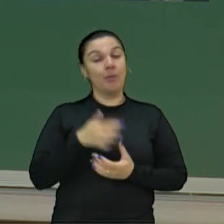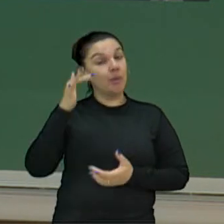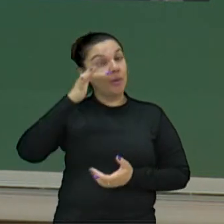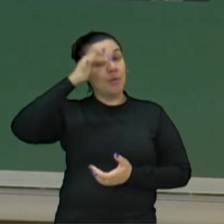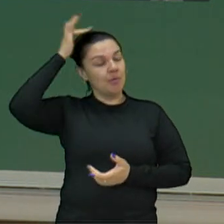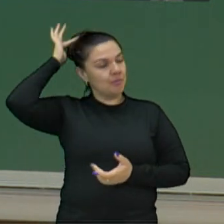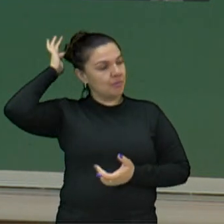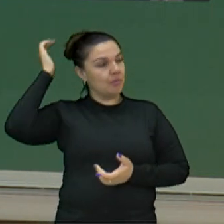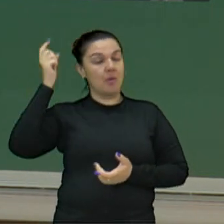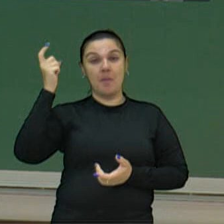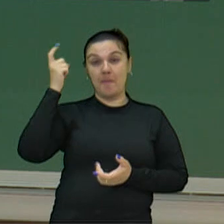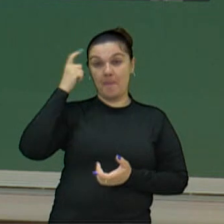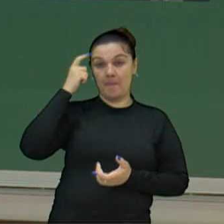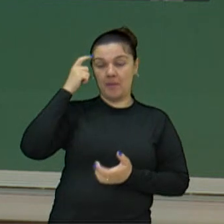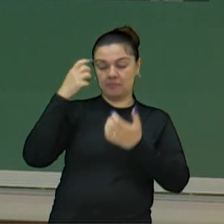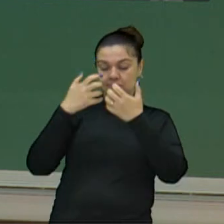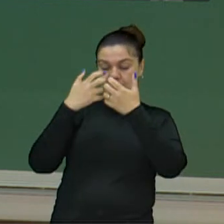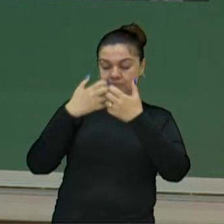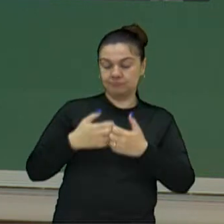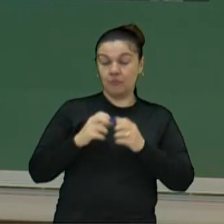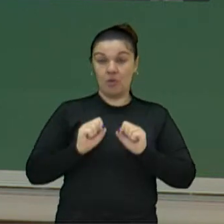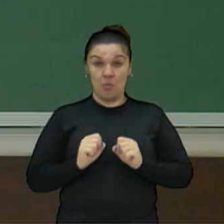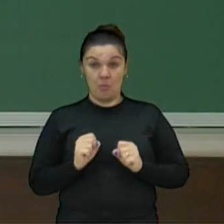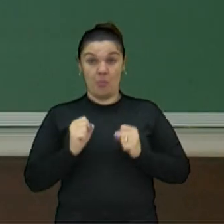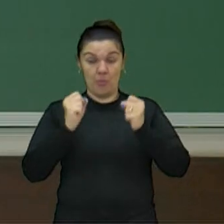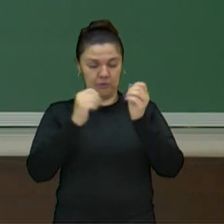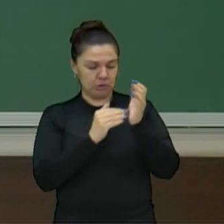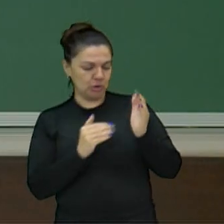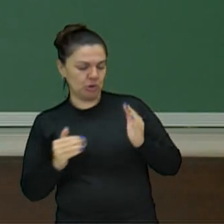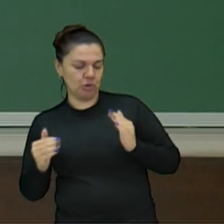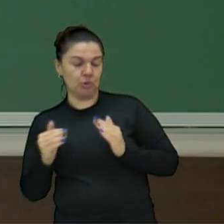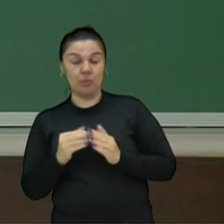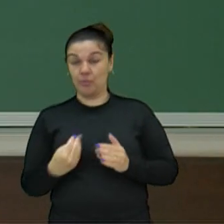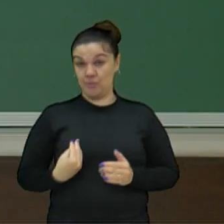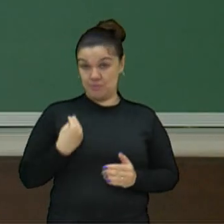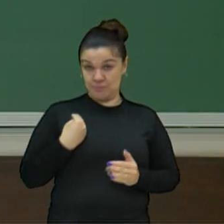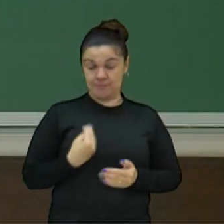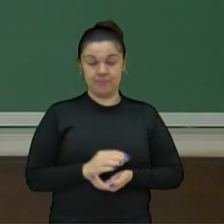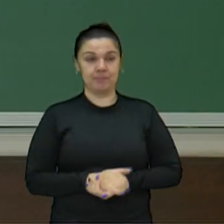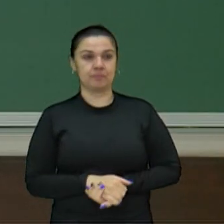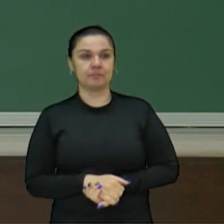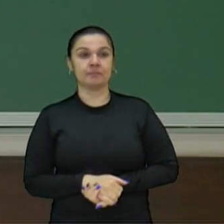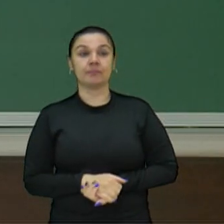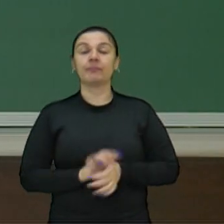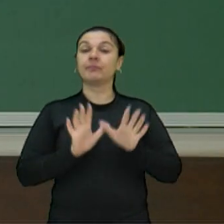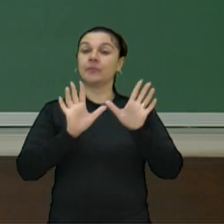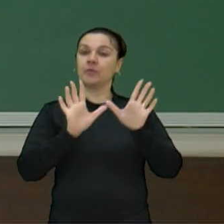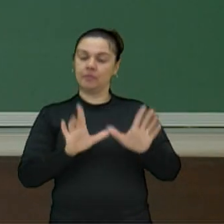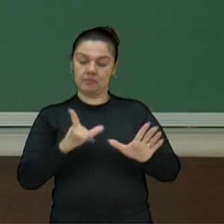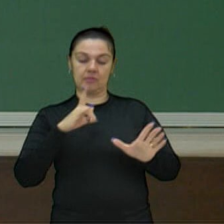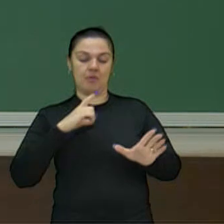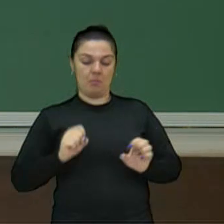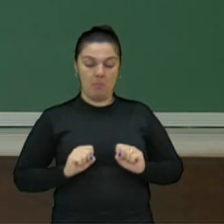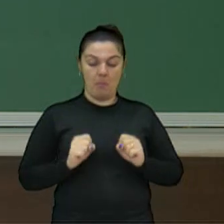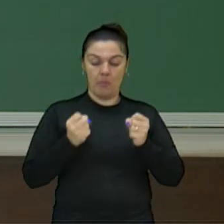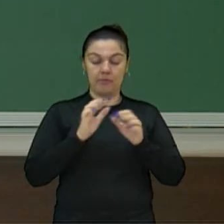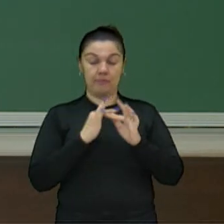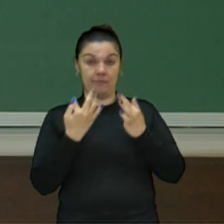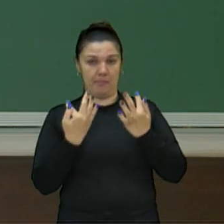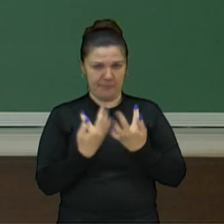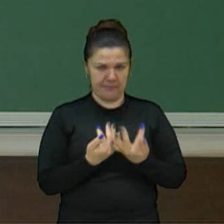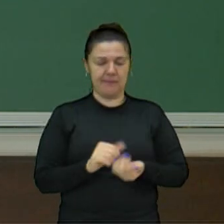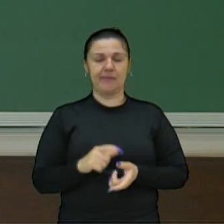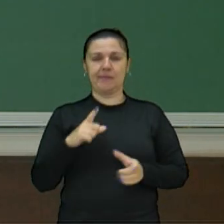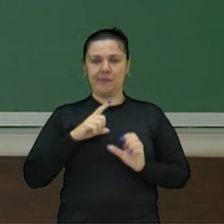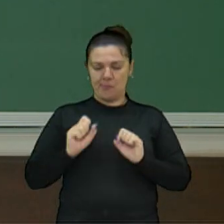algo que está presente em todas as situações da nossa vida. Então, existe poder na família, na escola